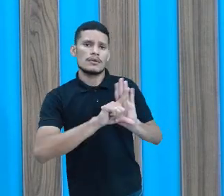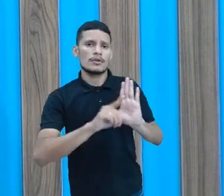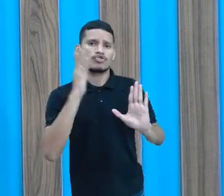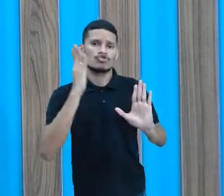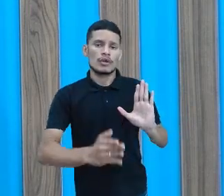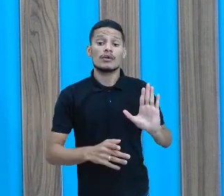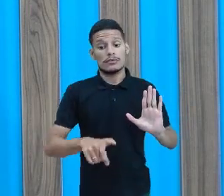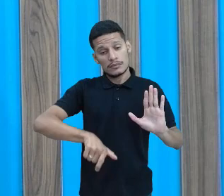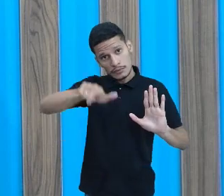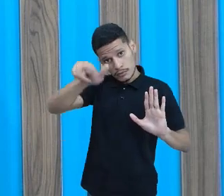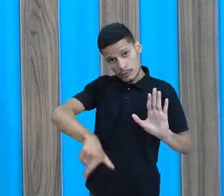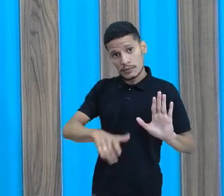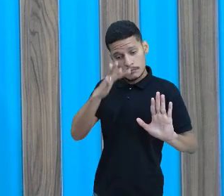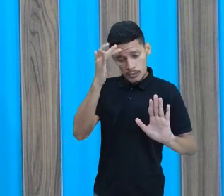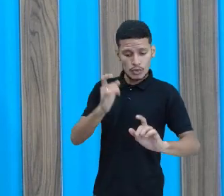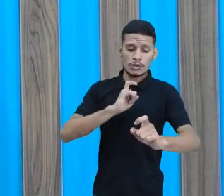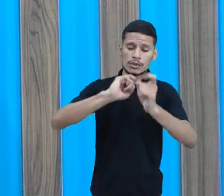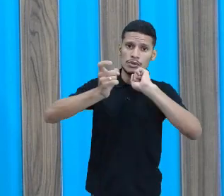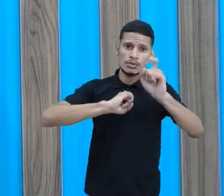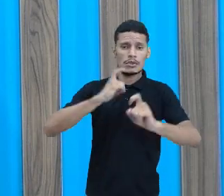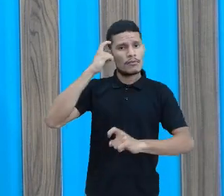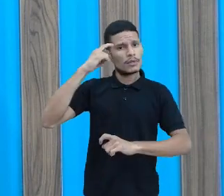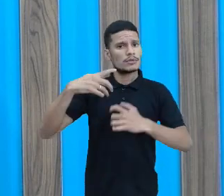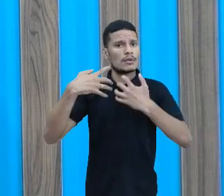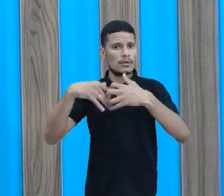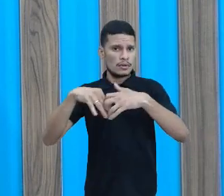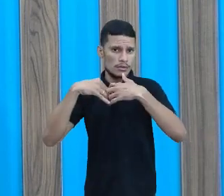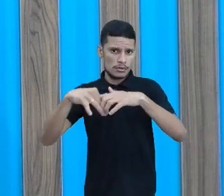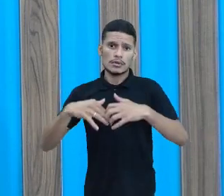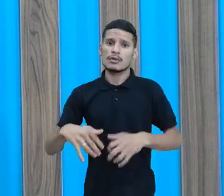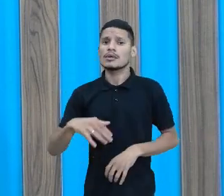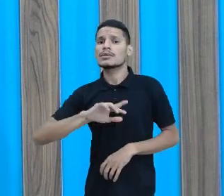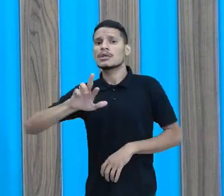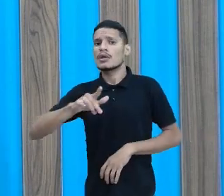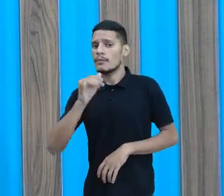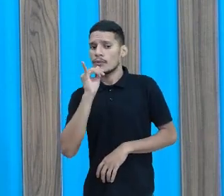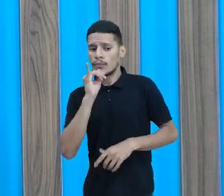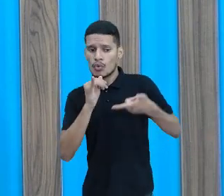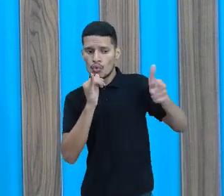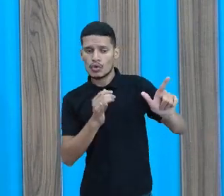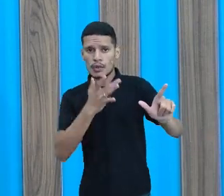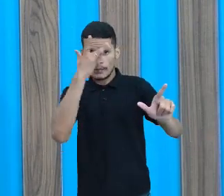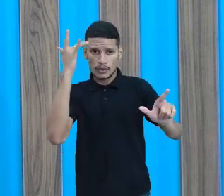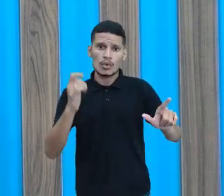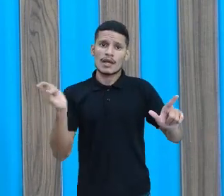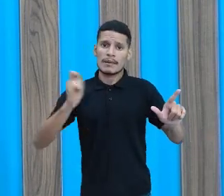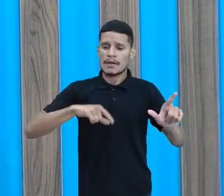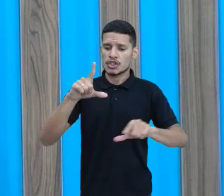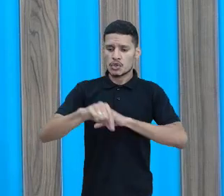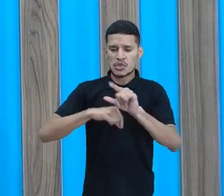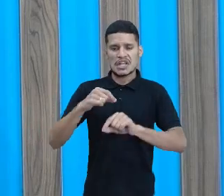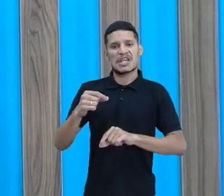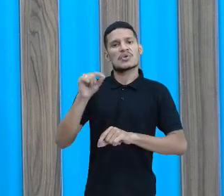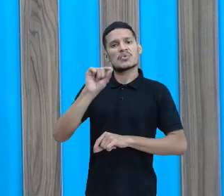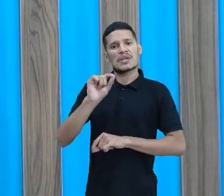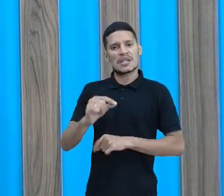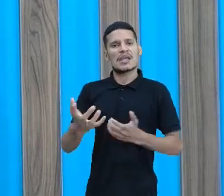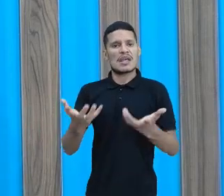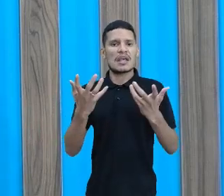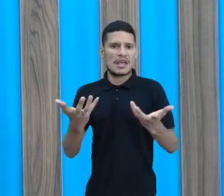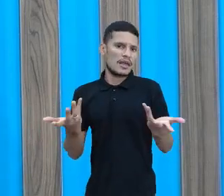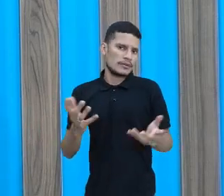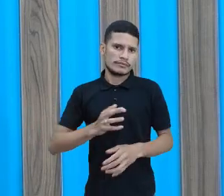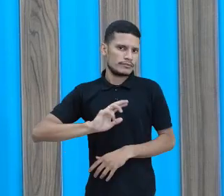devem justamente estar discutindo, devem estar pensando, não deixar com que os outros decidam o que é, o que não é a legislação. Acho